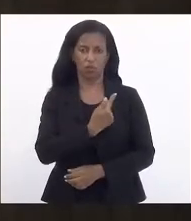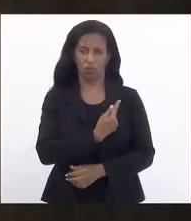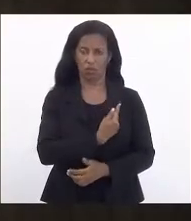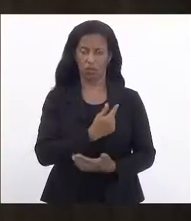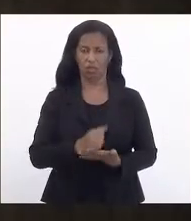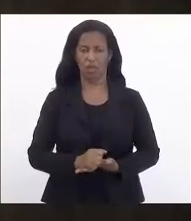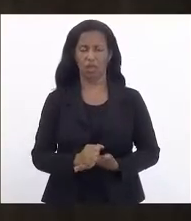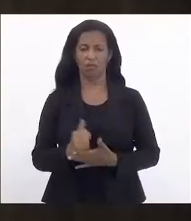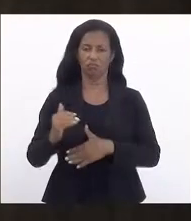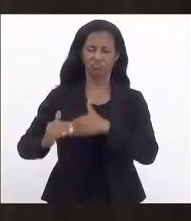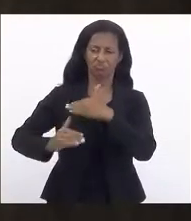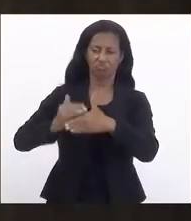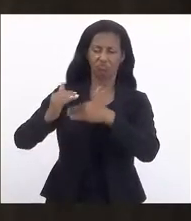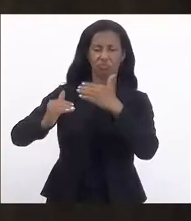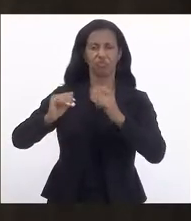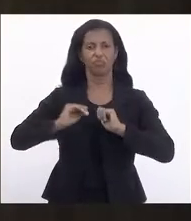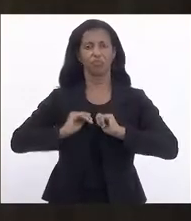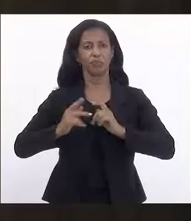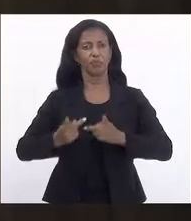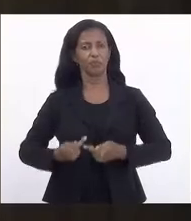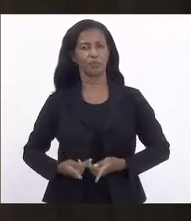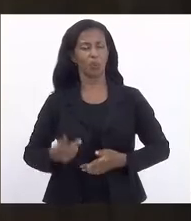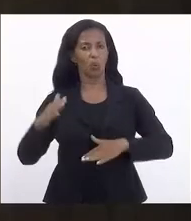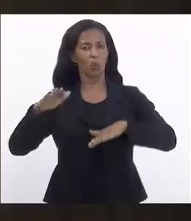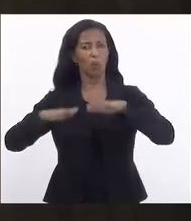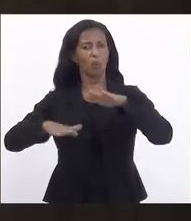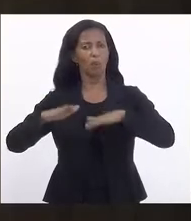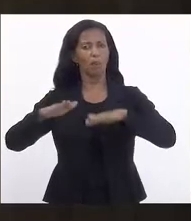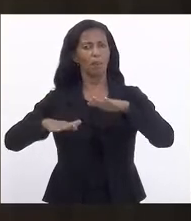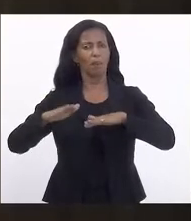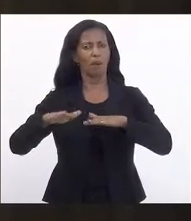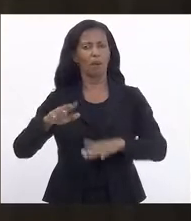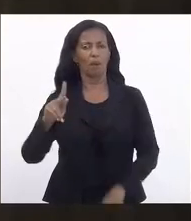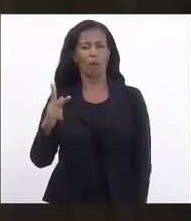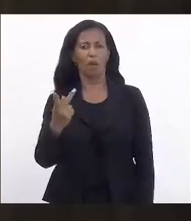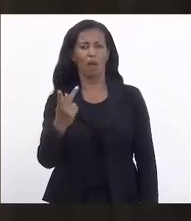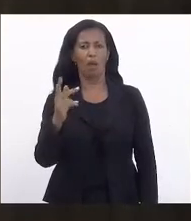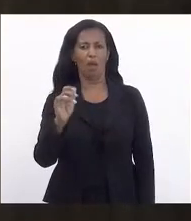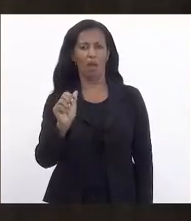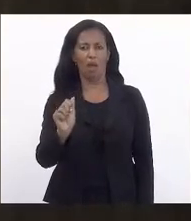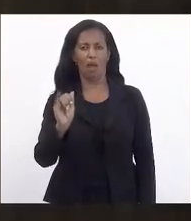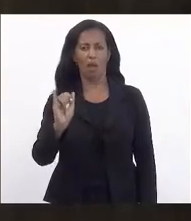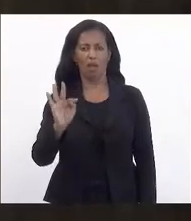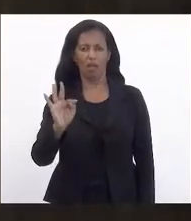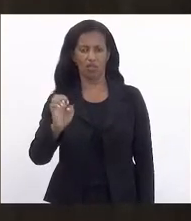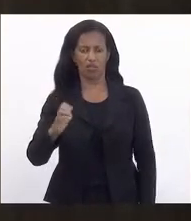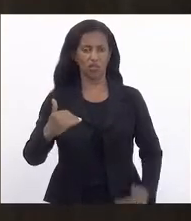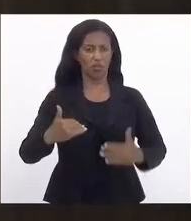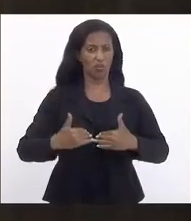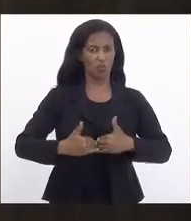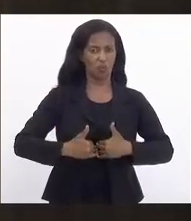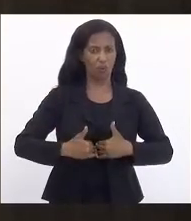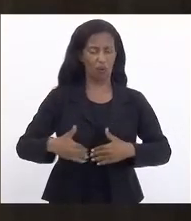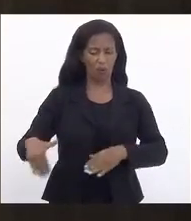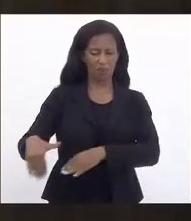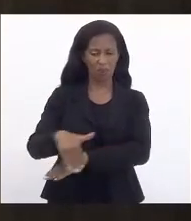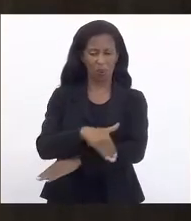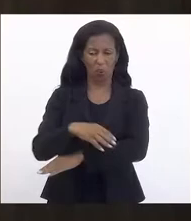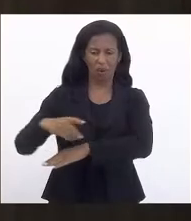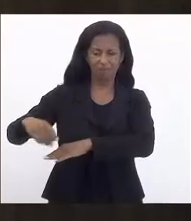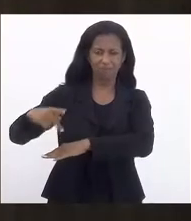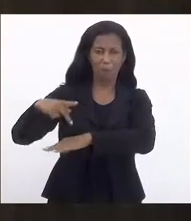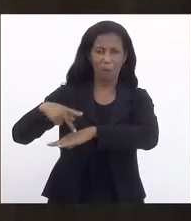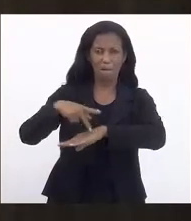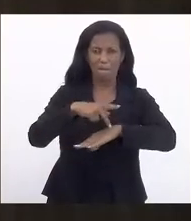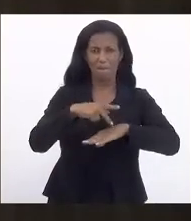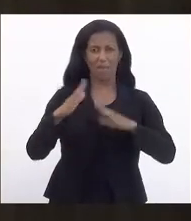índice de desenvolvimento humano comparável ao Haiti fome ruas sem asfaltos casas